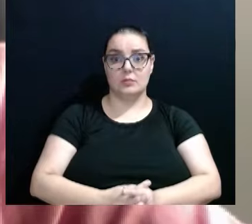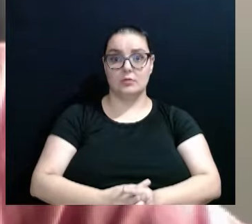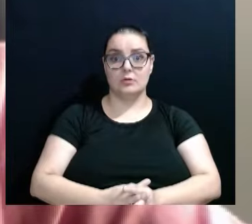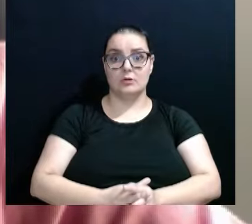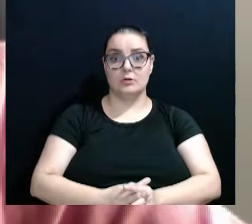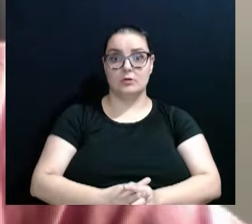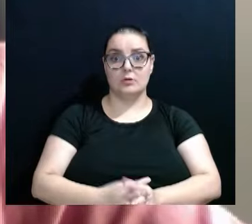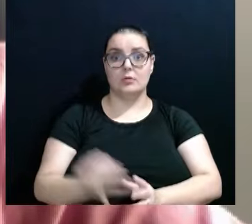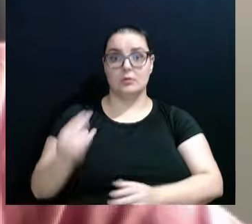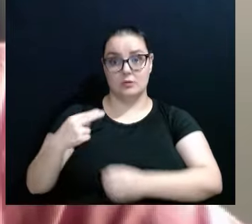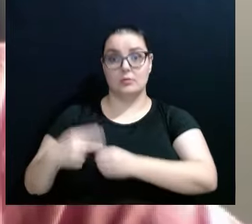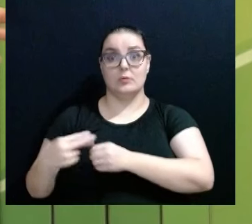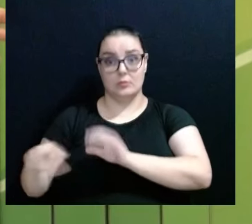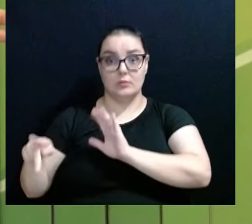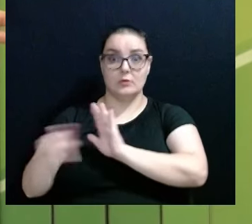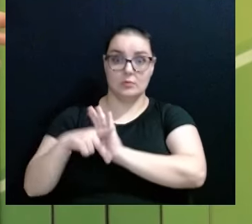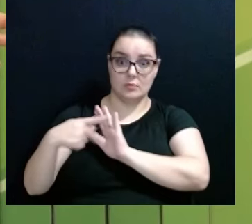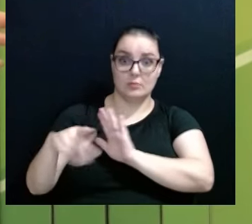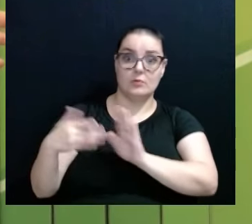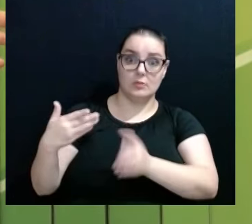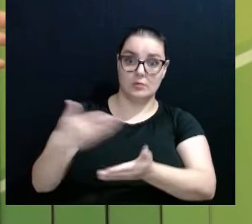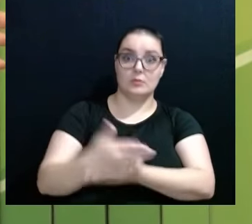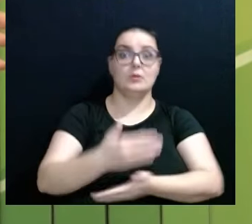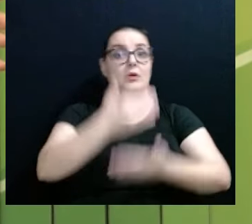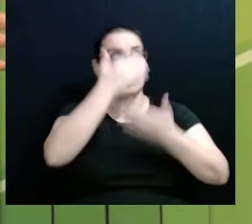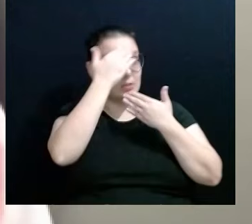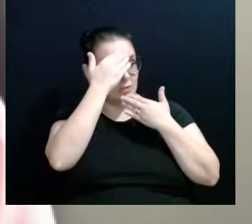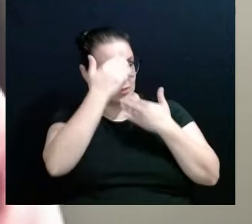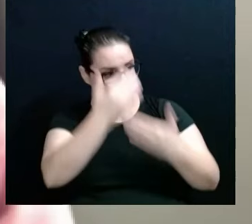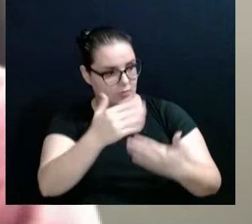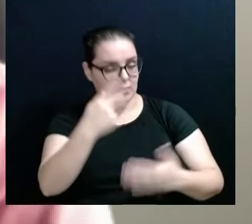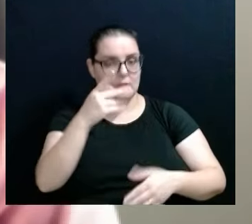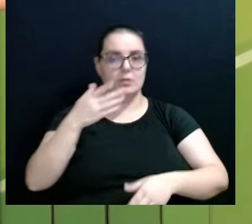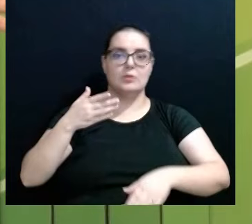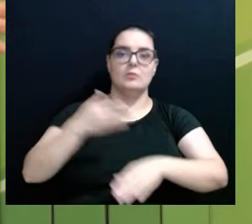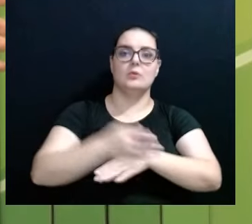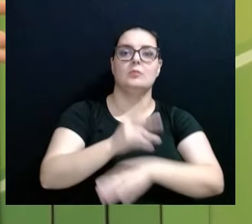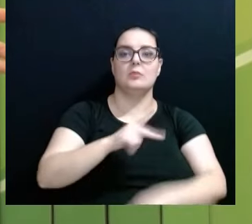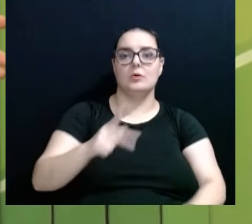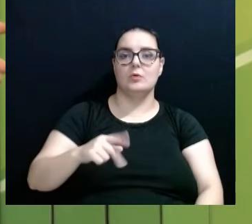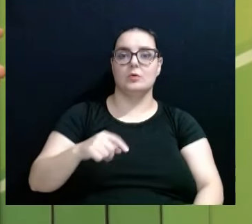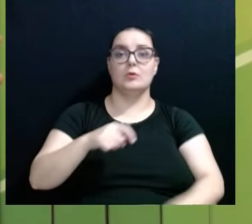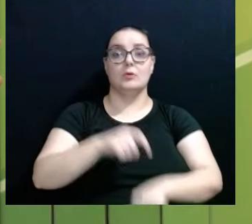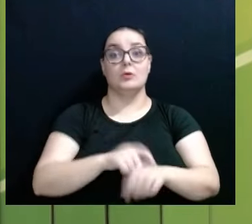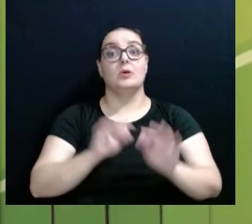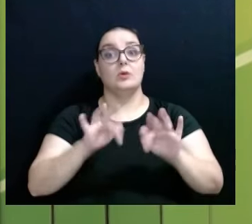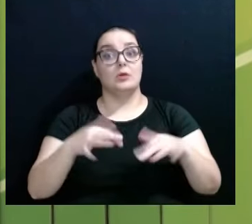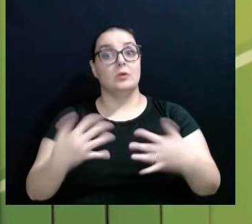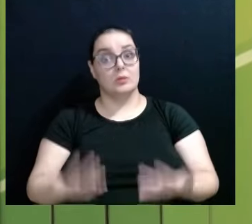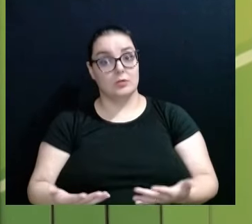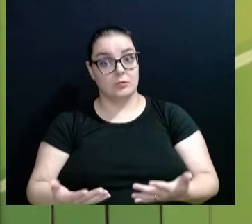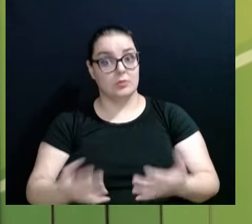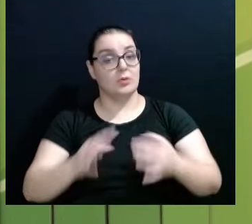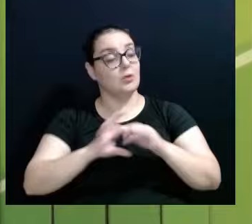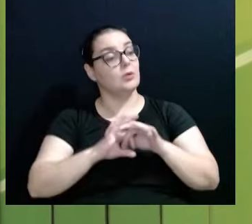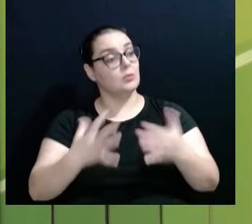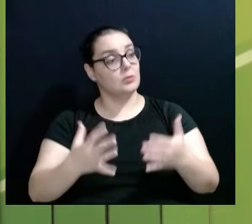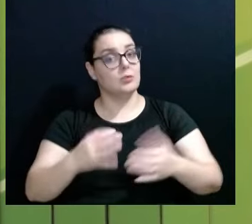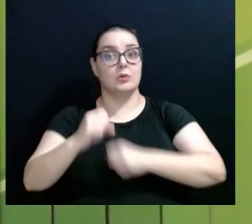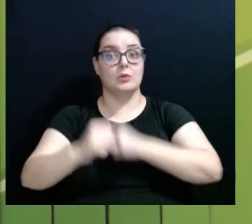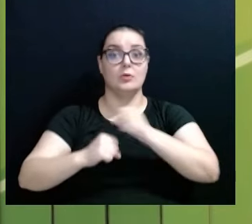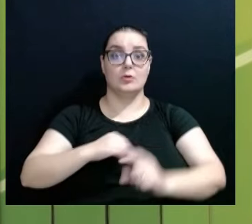E Eu então importante que a agradeço. Unicamp participe. Eu então agradeço a sua participação, nosso tempo já está